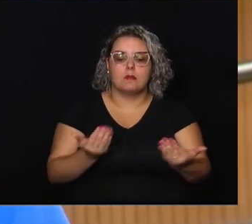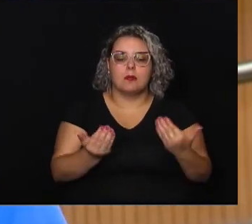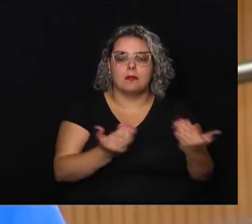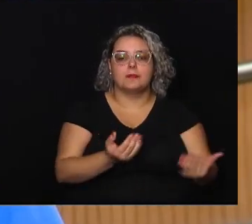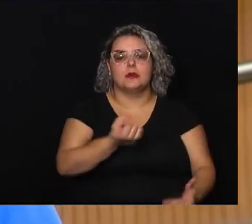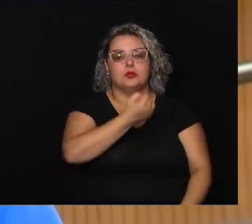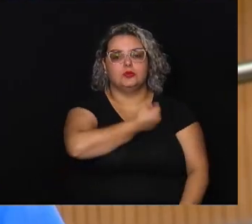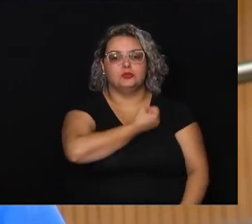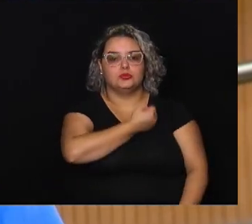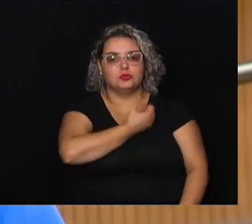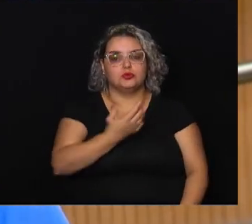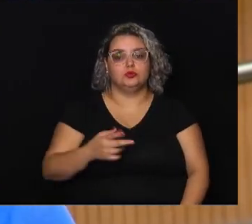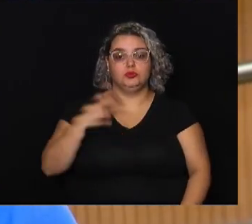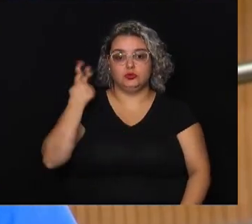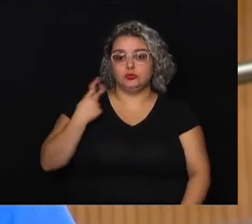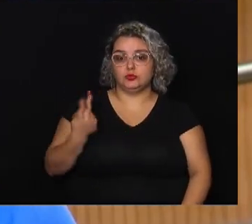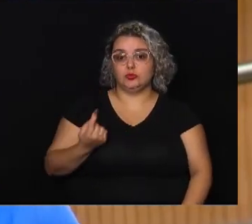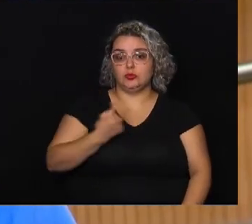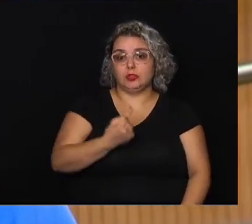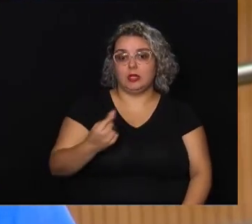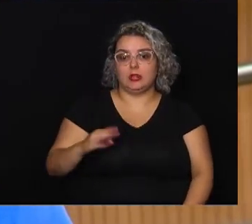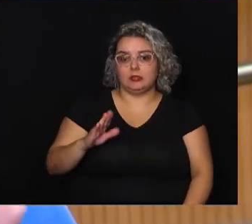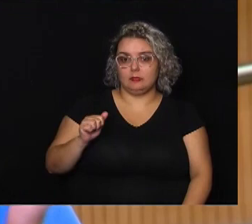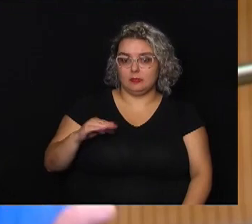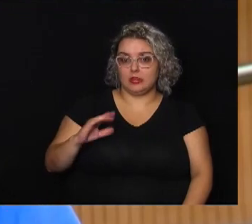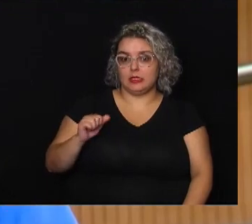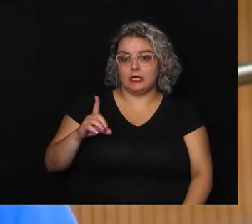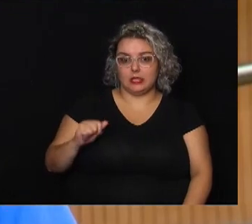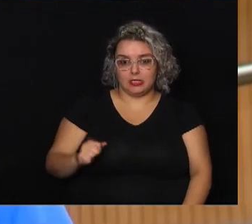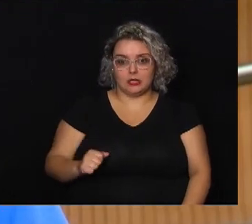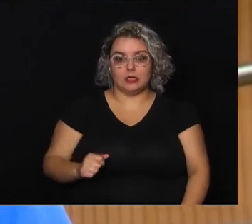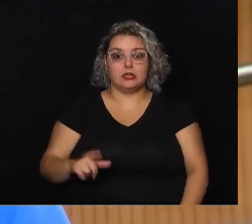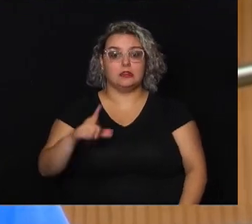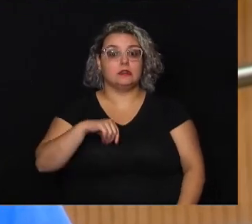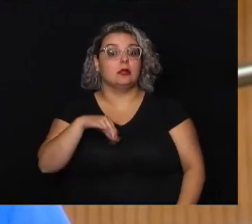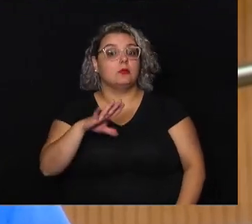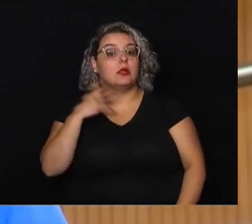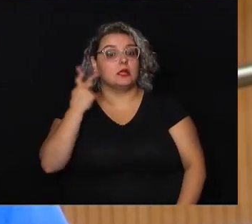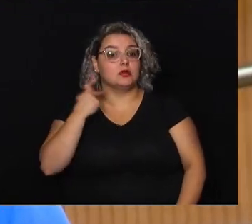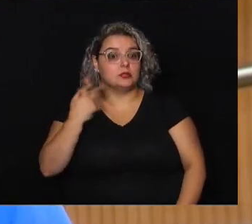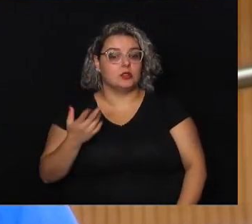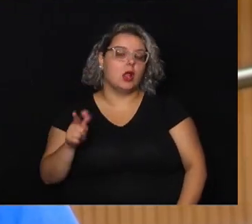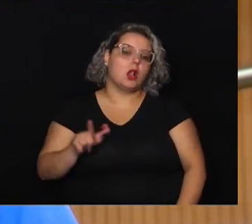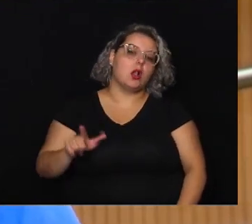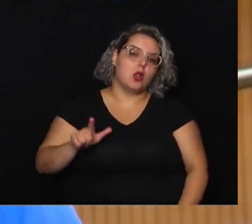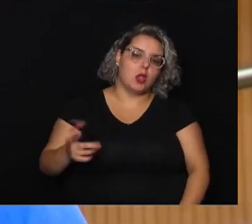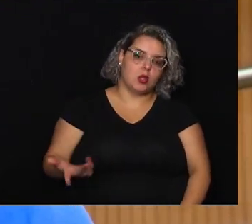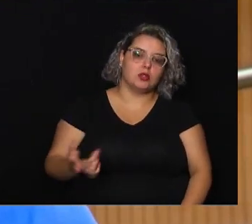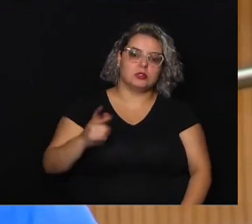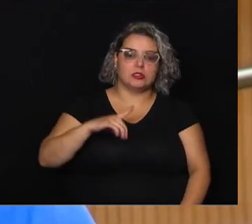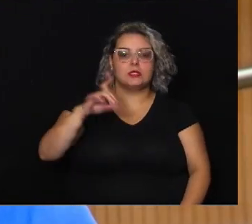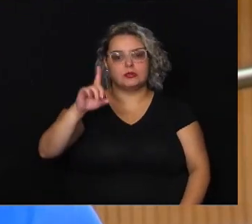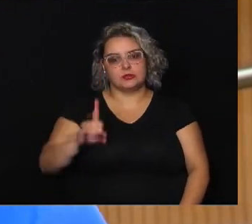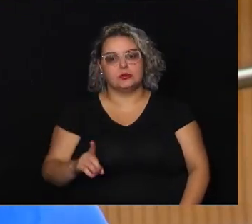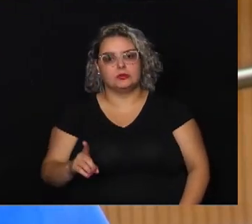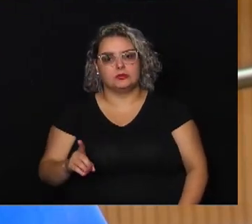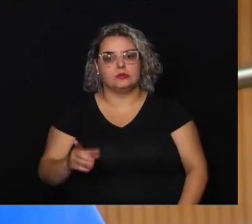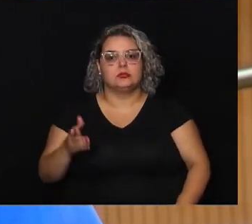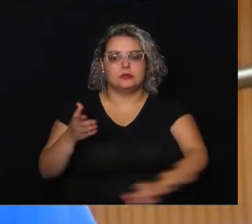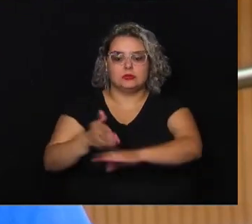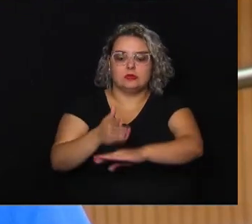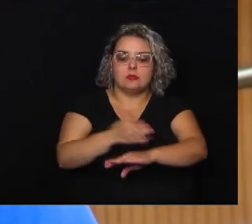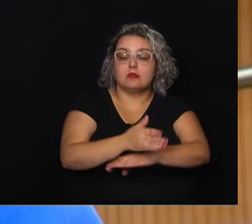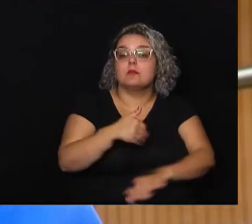vereadores por bancada. As bancadas, os partidos que têm mais vereadores, obviamente, têm direito a participar de